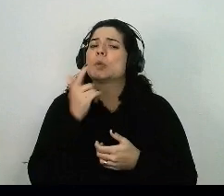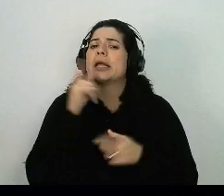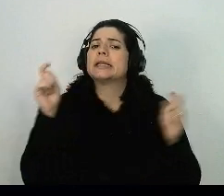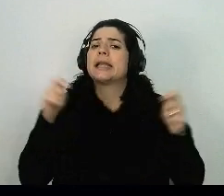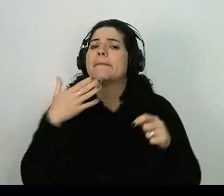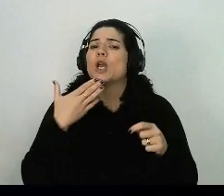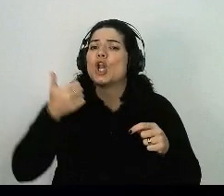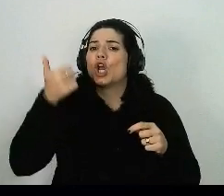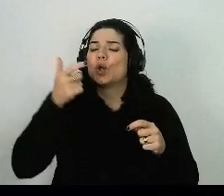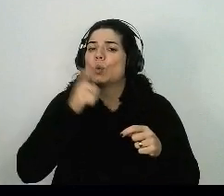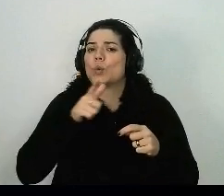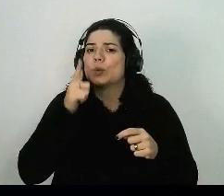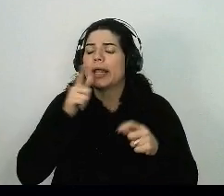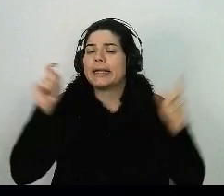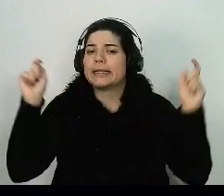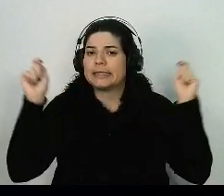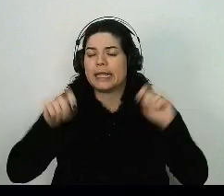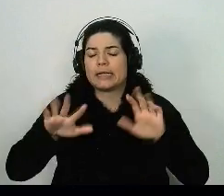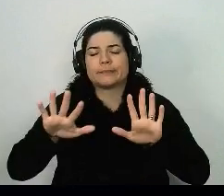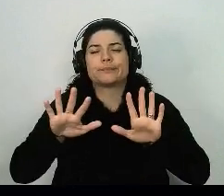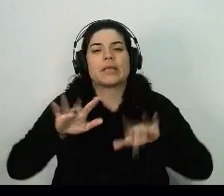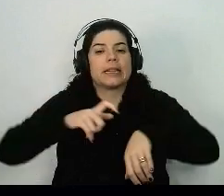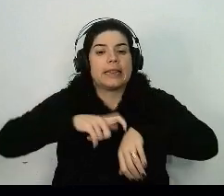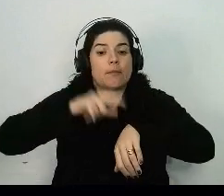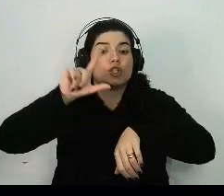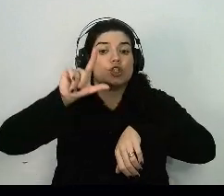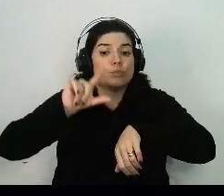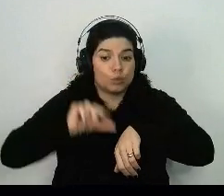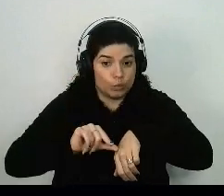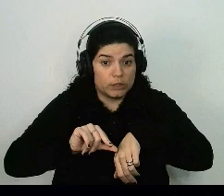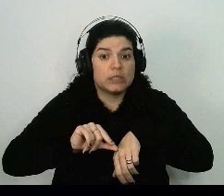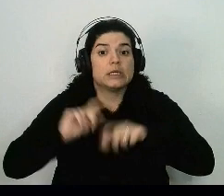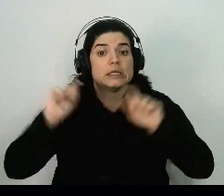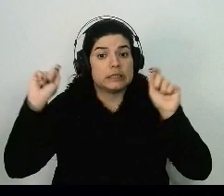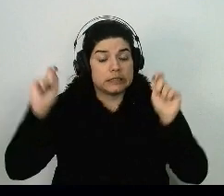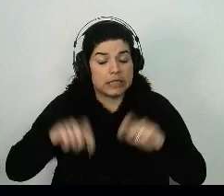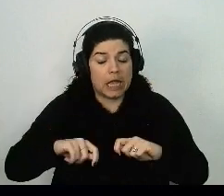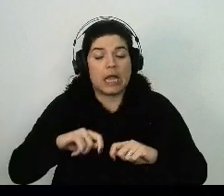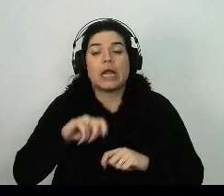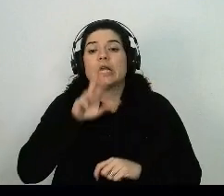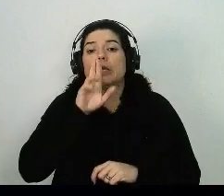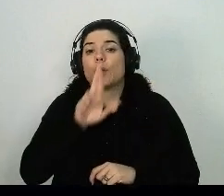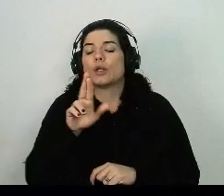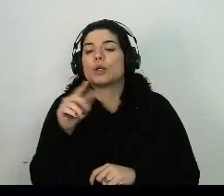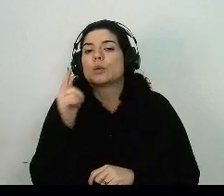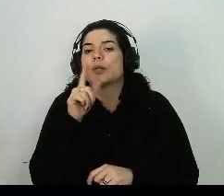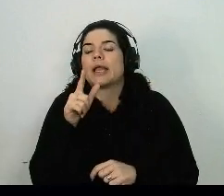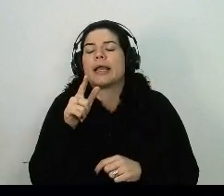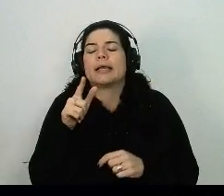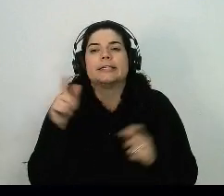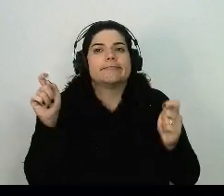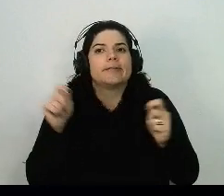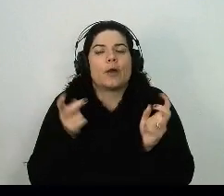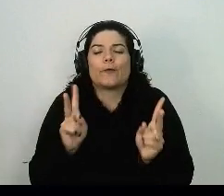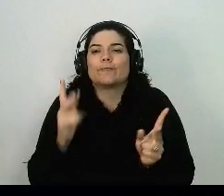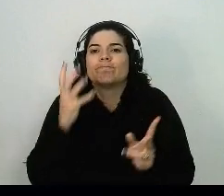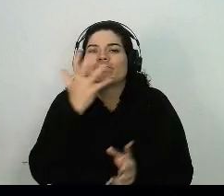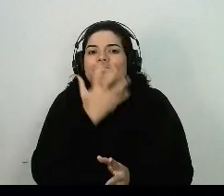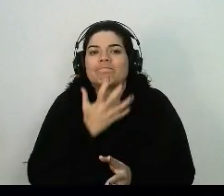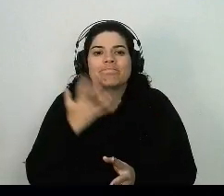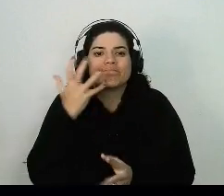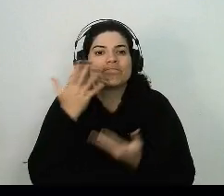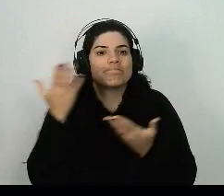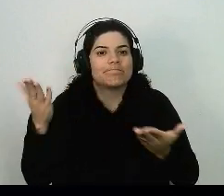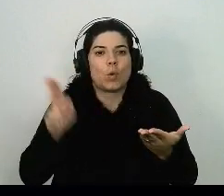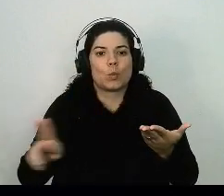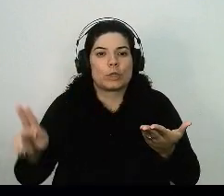aumentar, diminuir o tempo de resposta para realmente entregar esse encantamento para o meu usuário, né? Então,